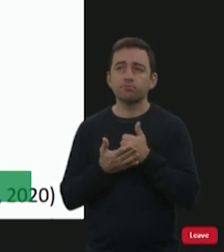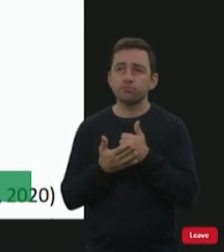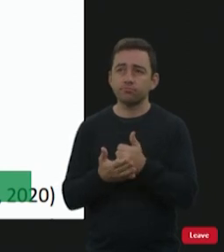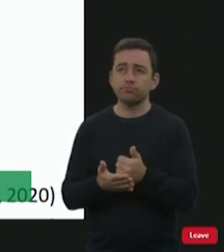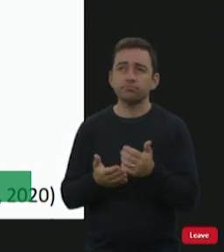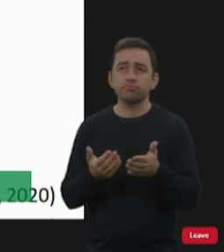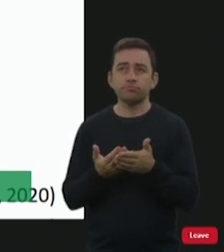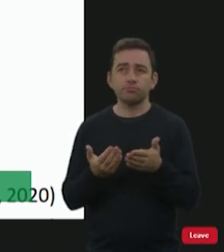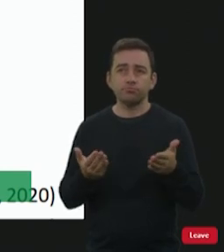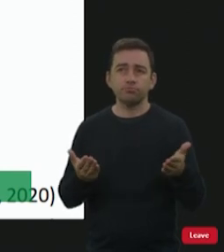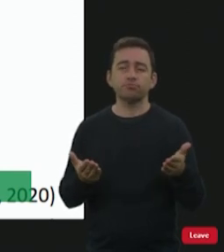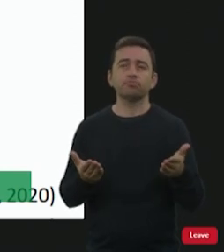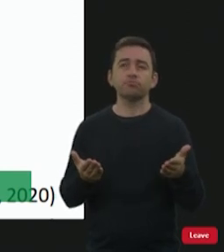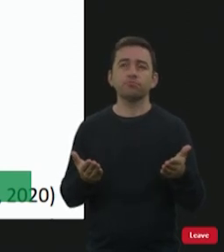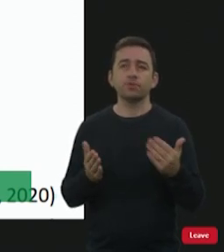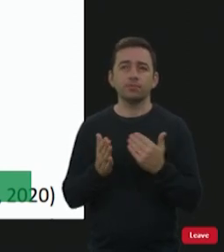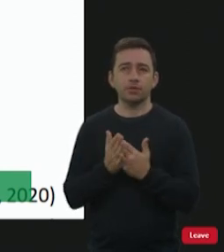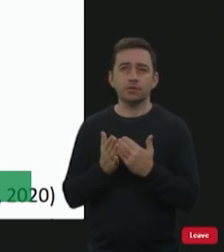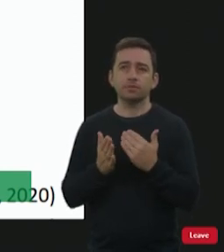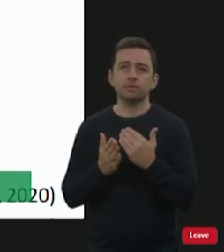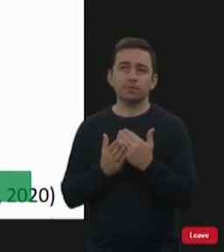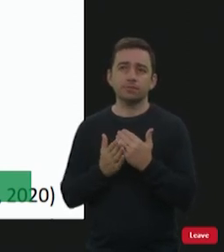sobremaneira